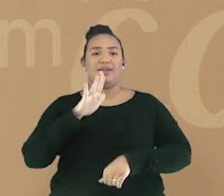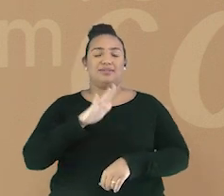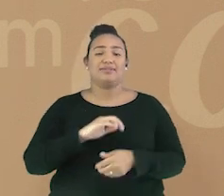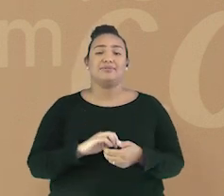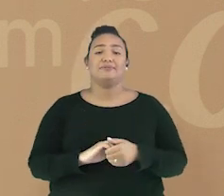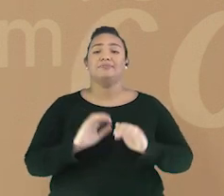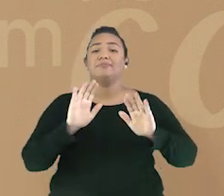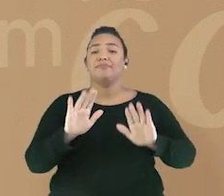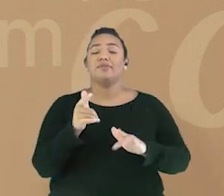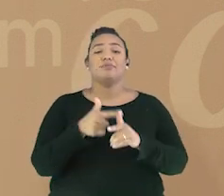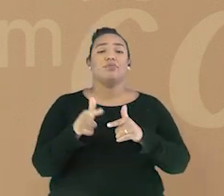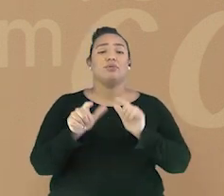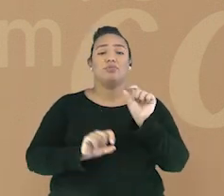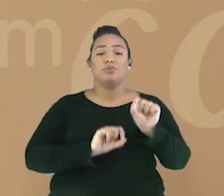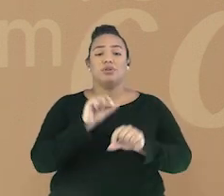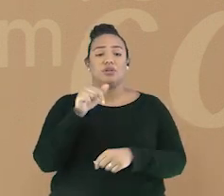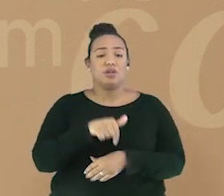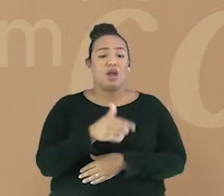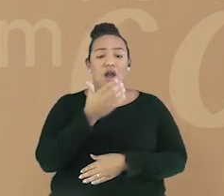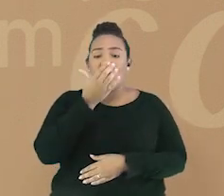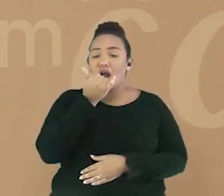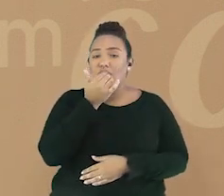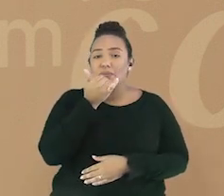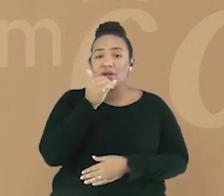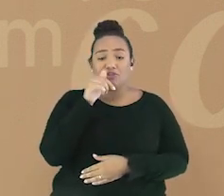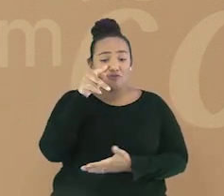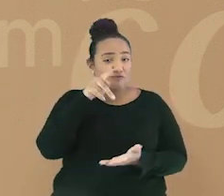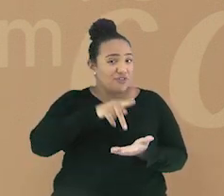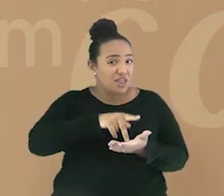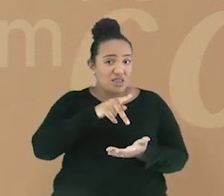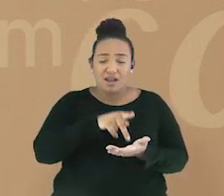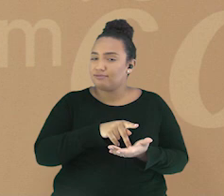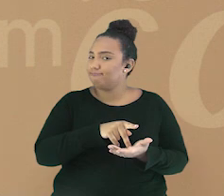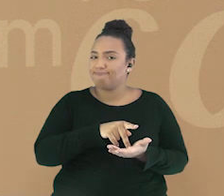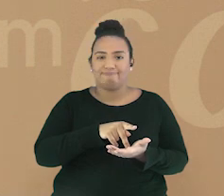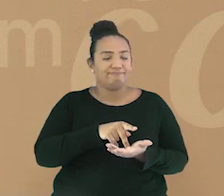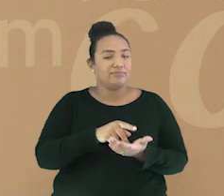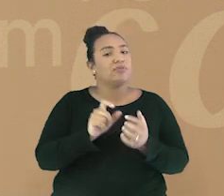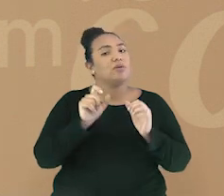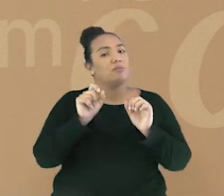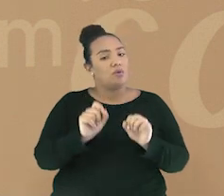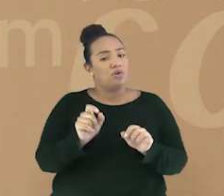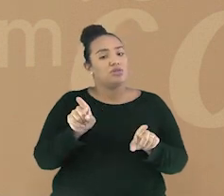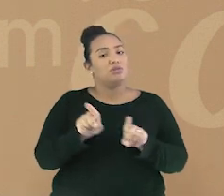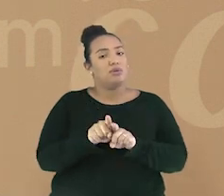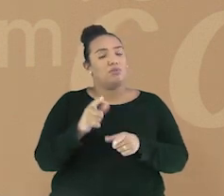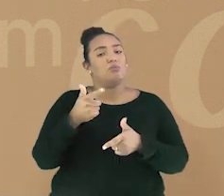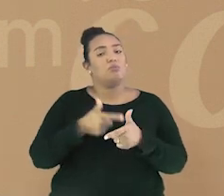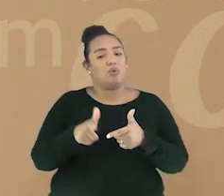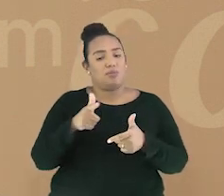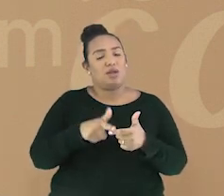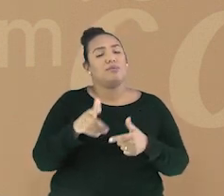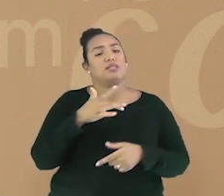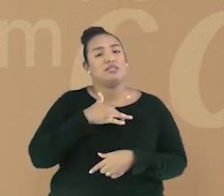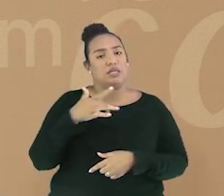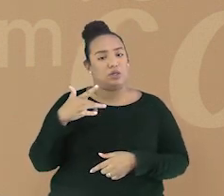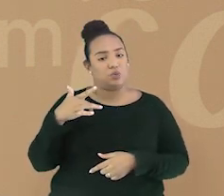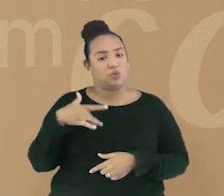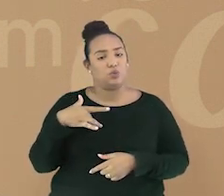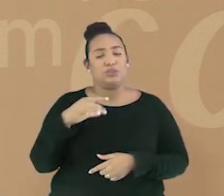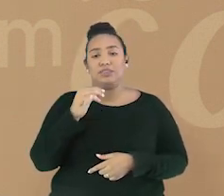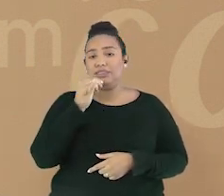verdadeiro e ainda pode causar sérios riscos à saúde, como problemas cardíacos e obesidade.